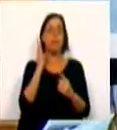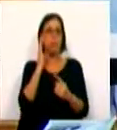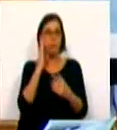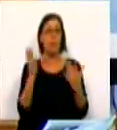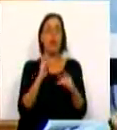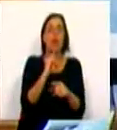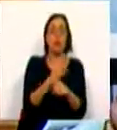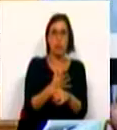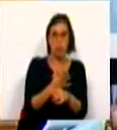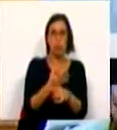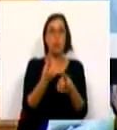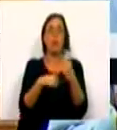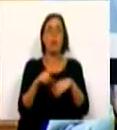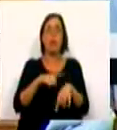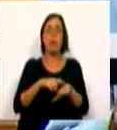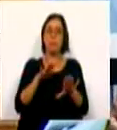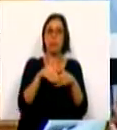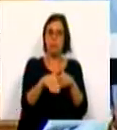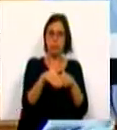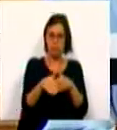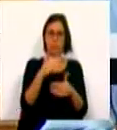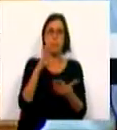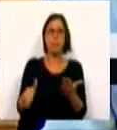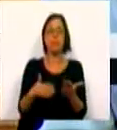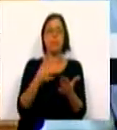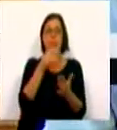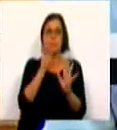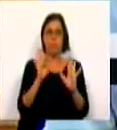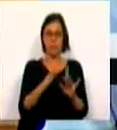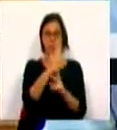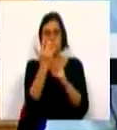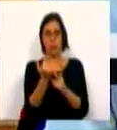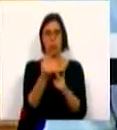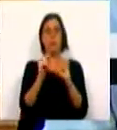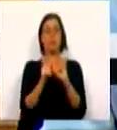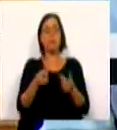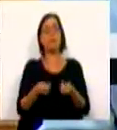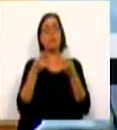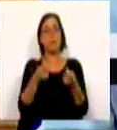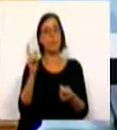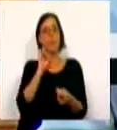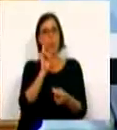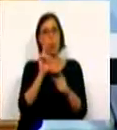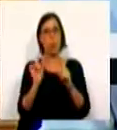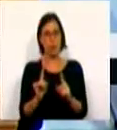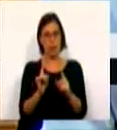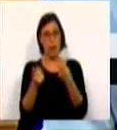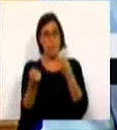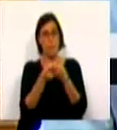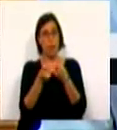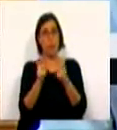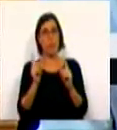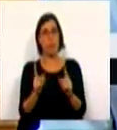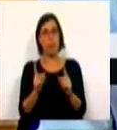e outras a que a seu tempo iremos apresentando. Em segundo lugar, investir na qualidade, na